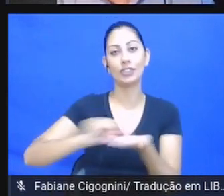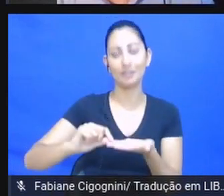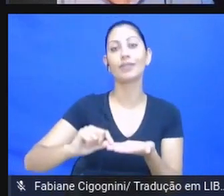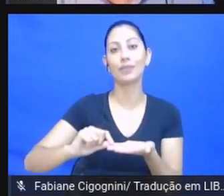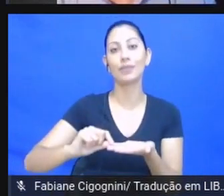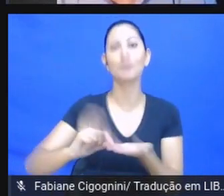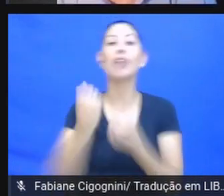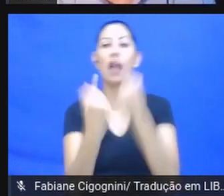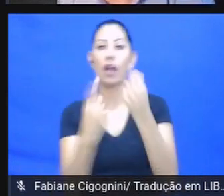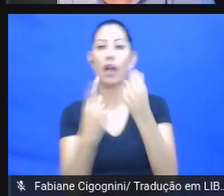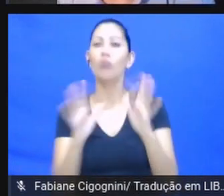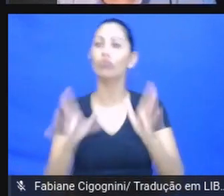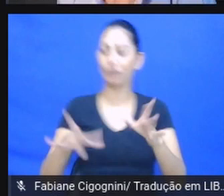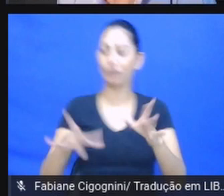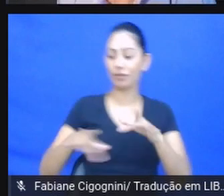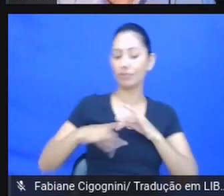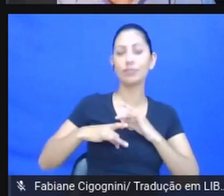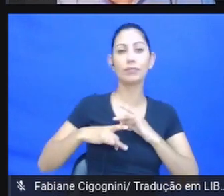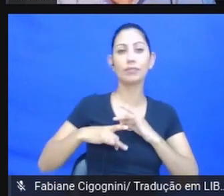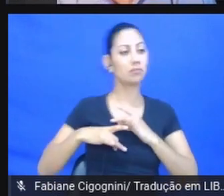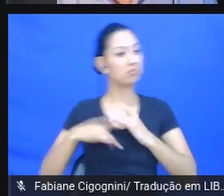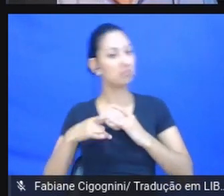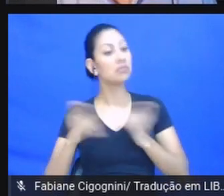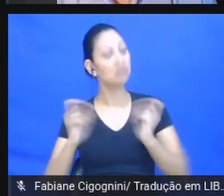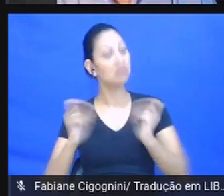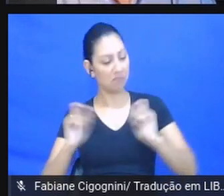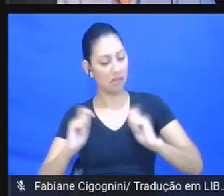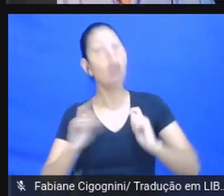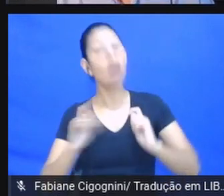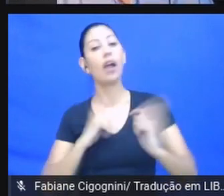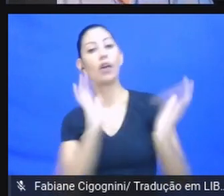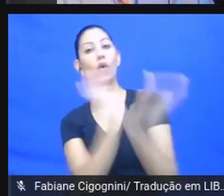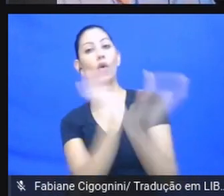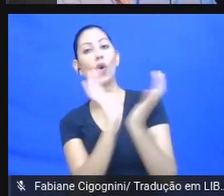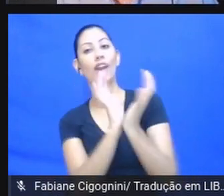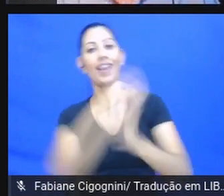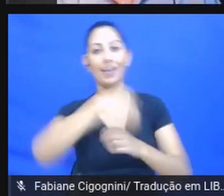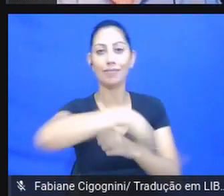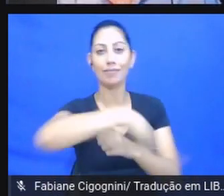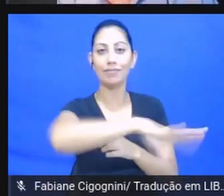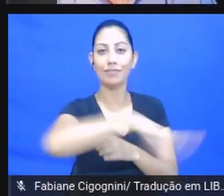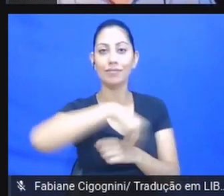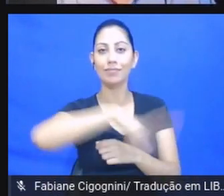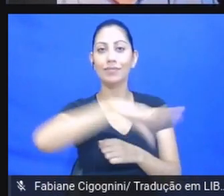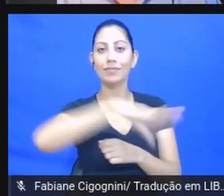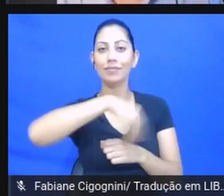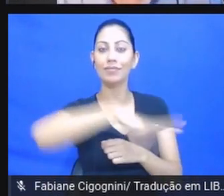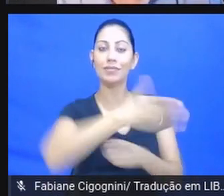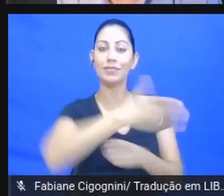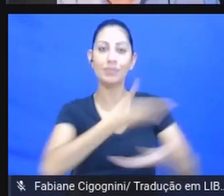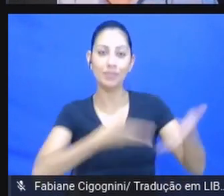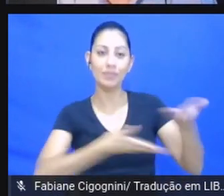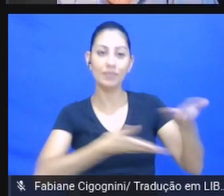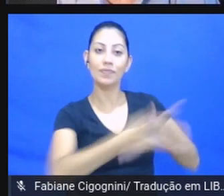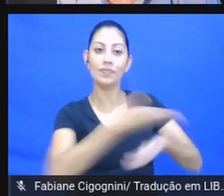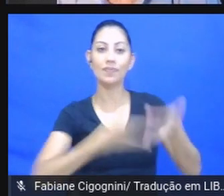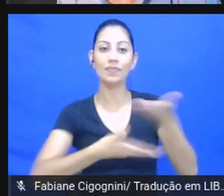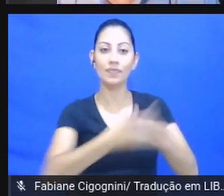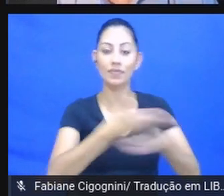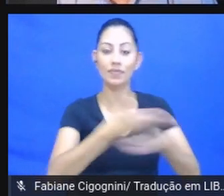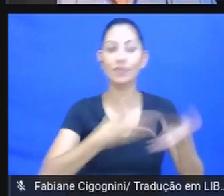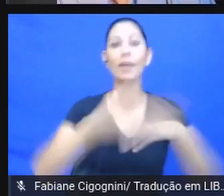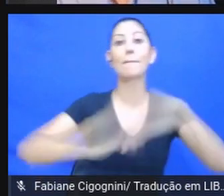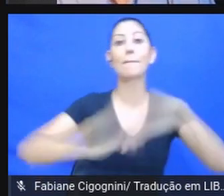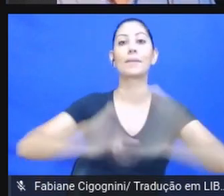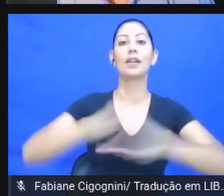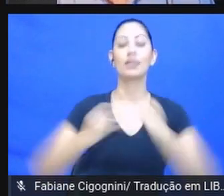esses ensinaram os colegas, e isso criou, primeiro, um compartilhamento maior de